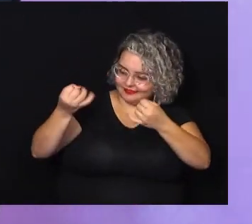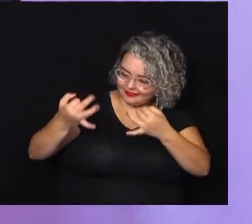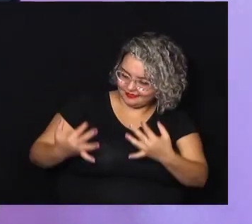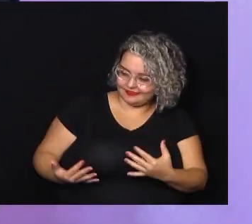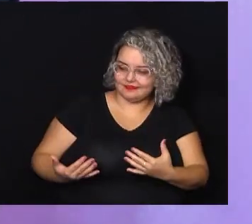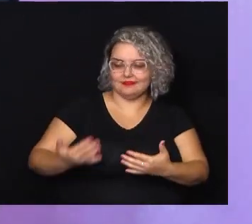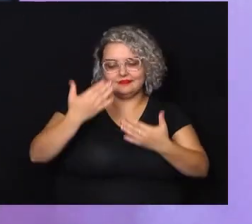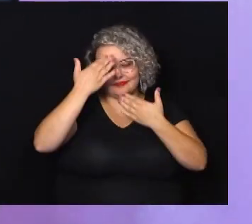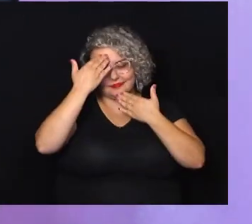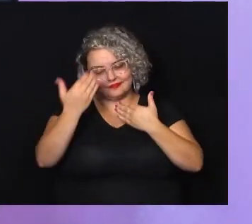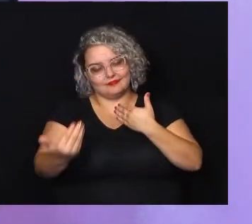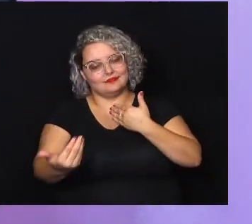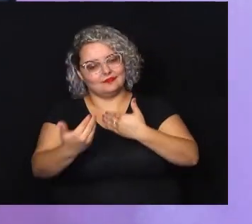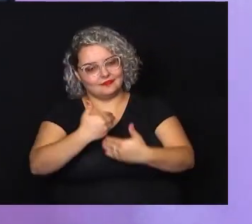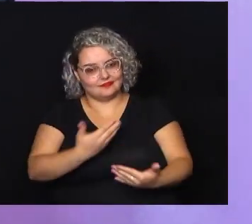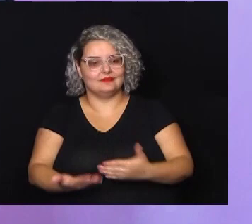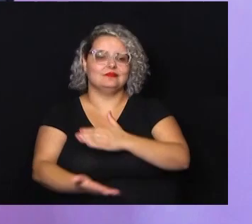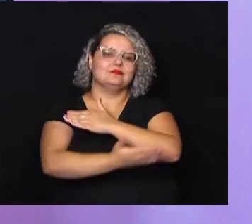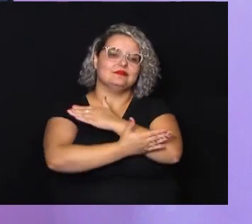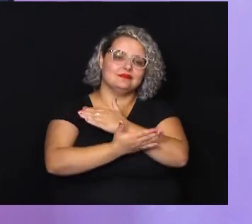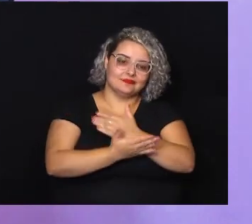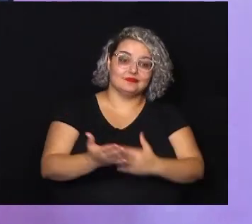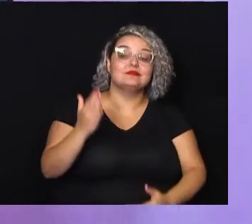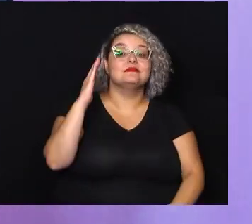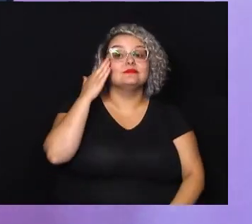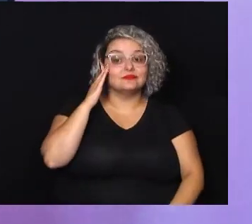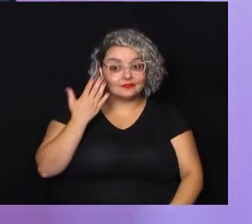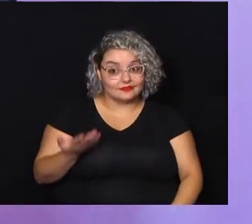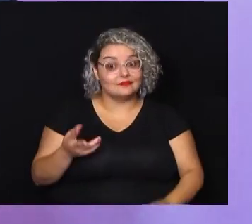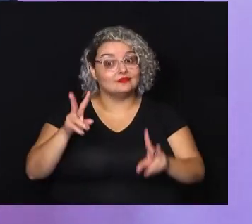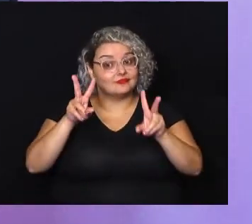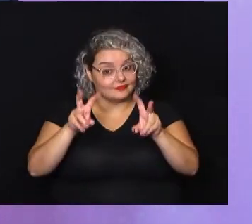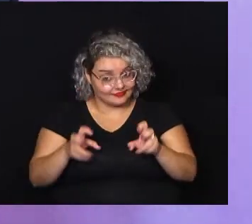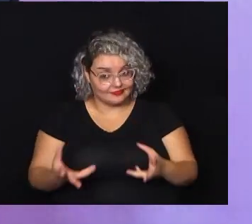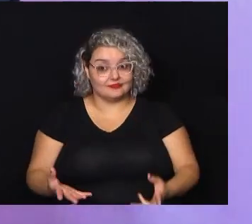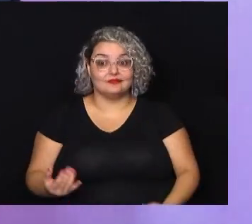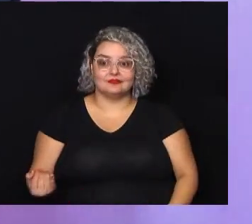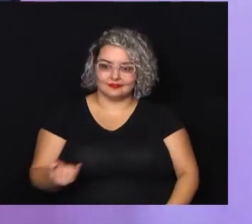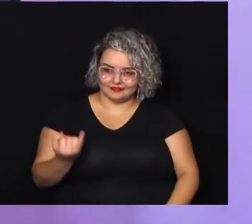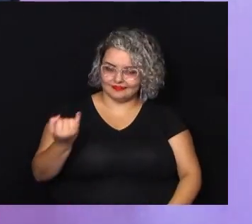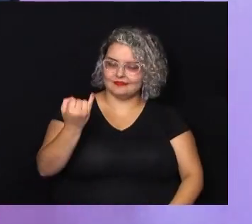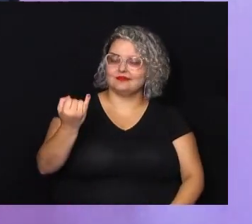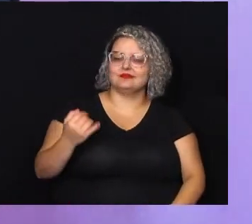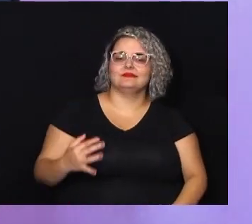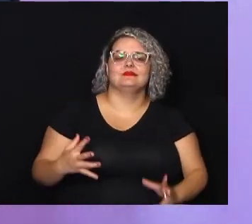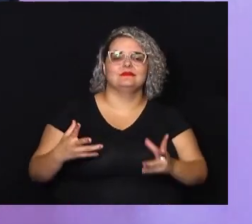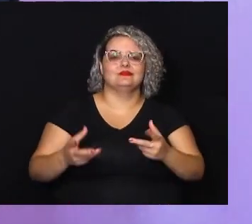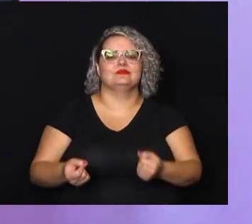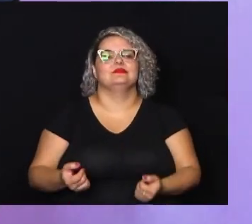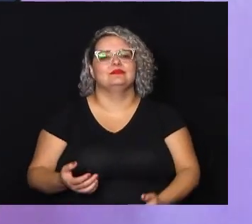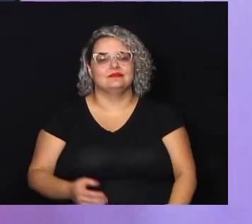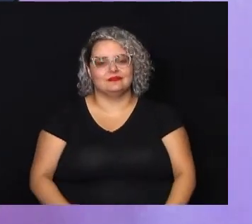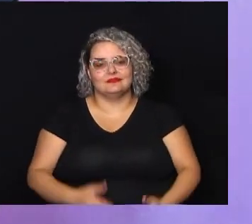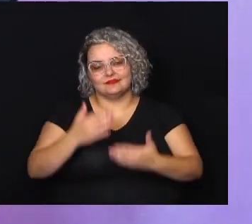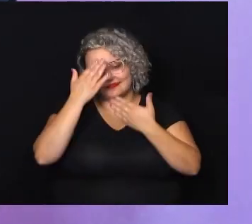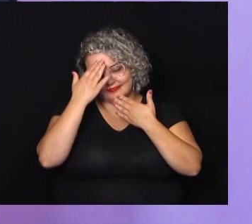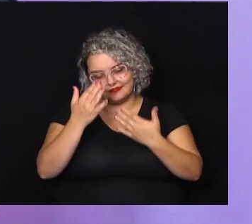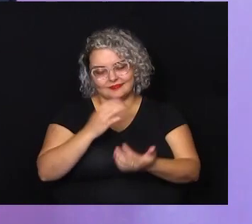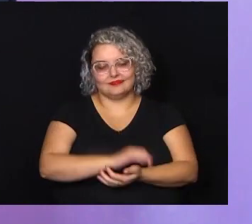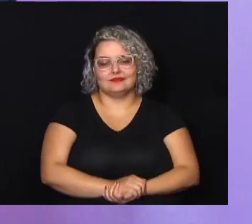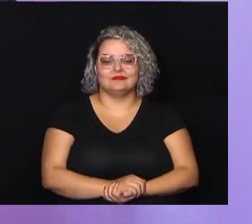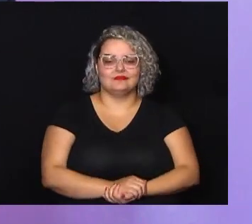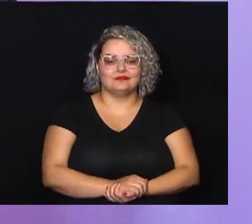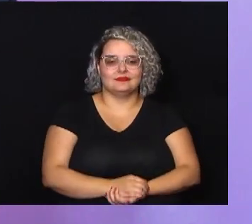aí saudável. Doutor, eu quero agradecer a sua participação, a sua ajuda, que a gente entender esse assunto que é de